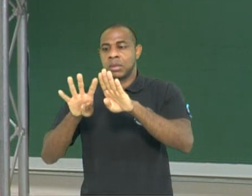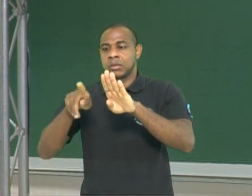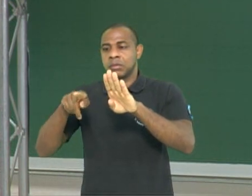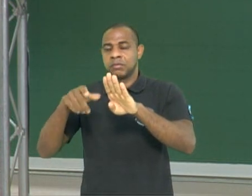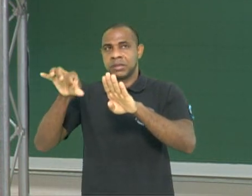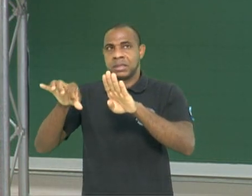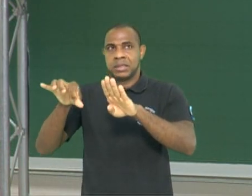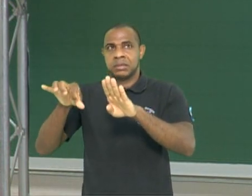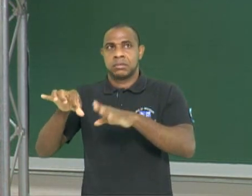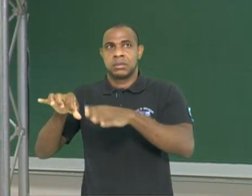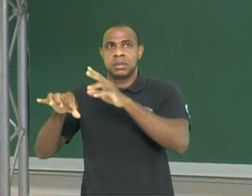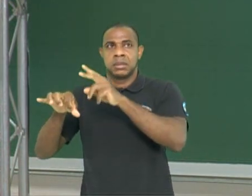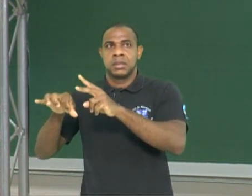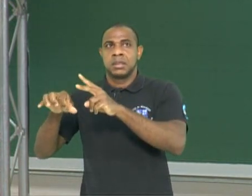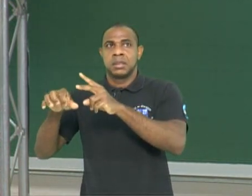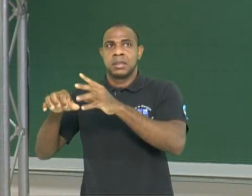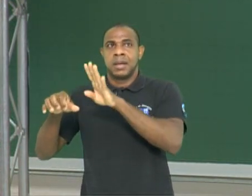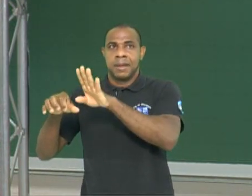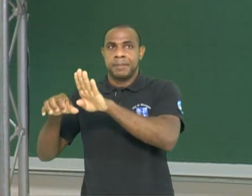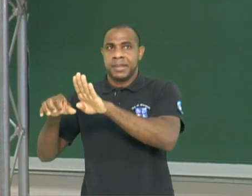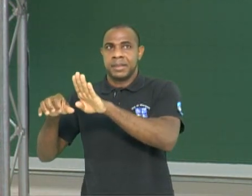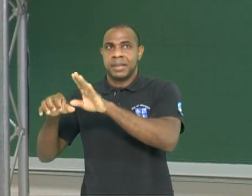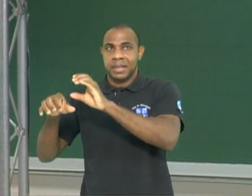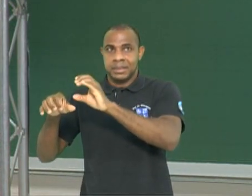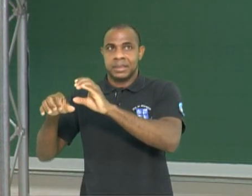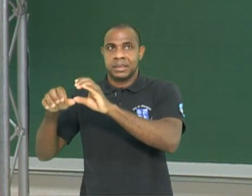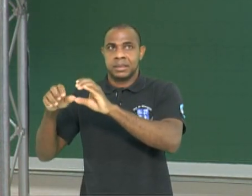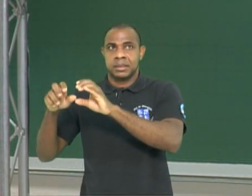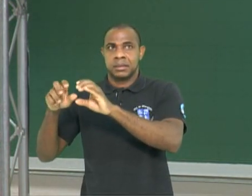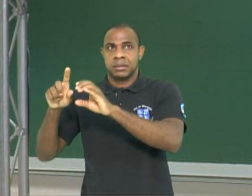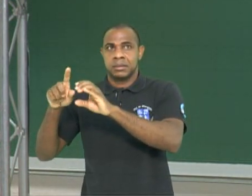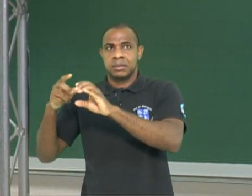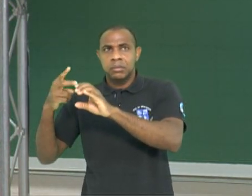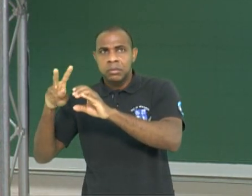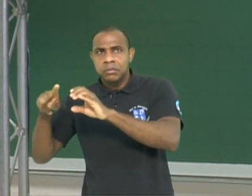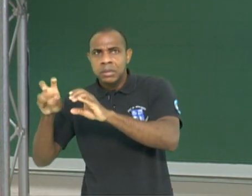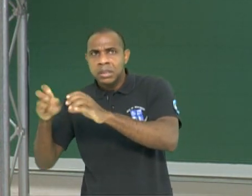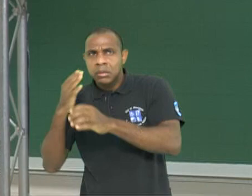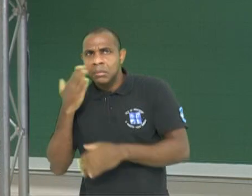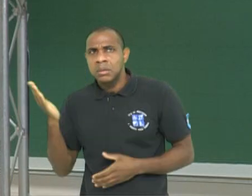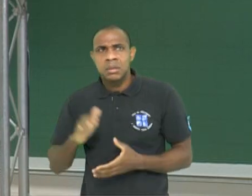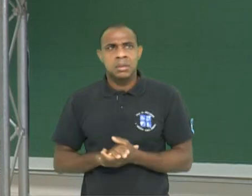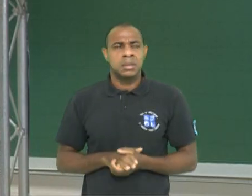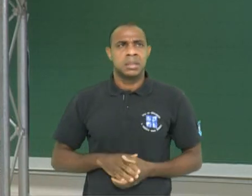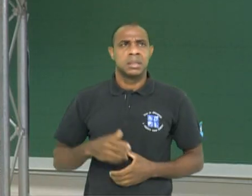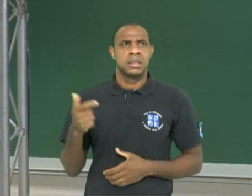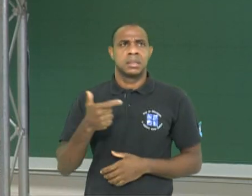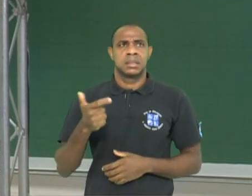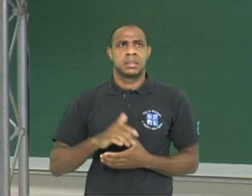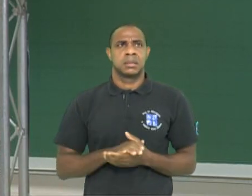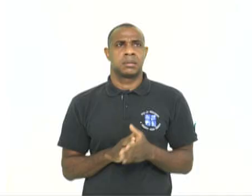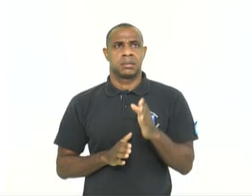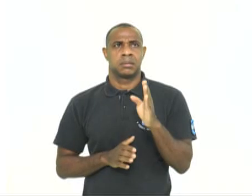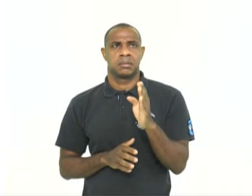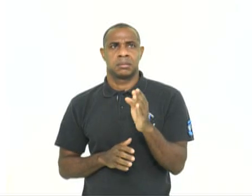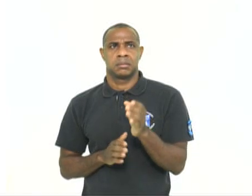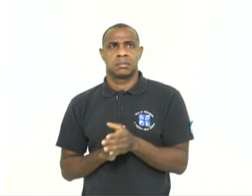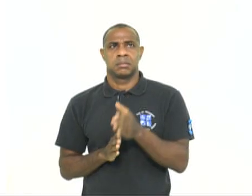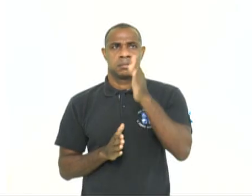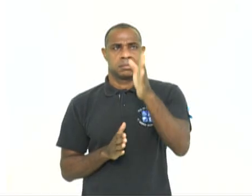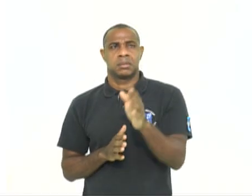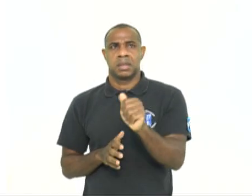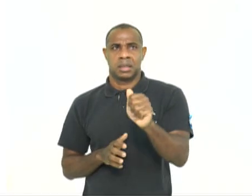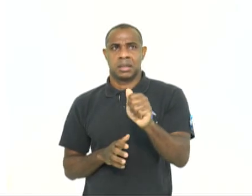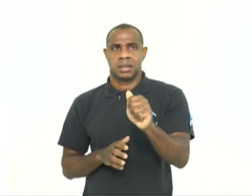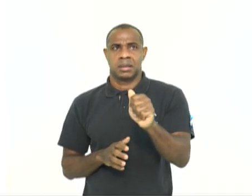C 2,5 de eritrócitos, ou seja, de glóbulos vermelhos. O segundo paciente, ali a parte de leucócitos, a ficha